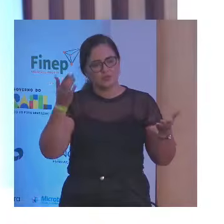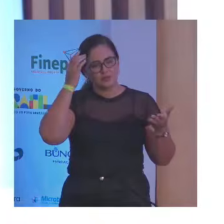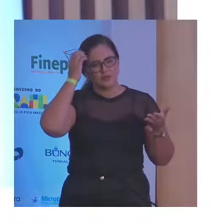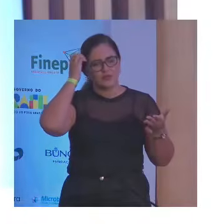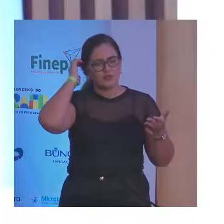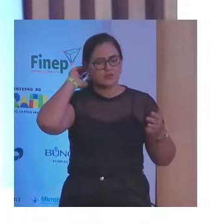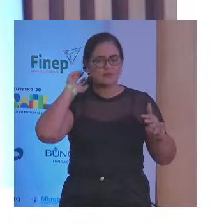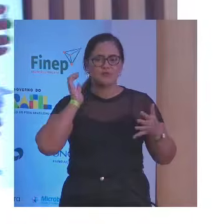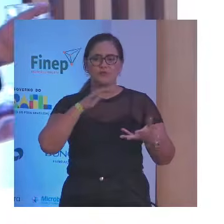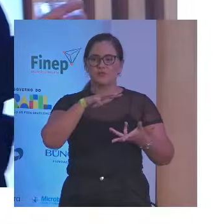mundo maravilhoso dos oceanos.